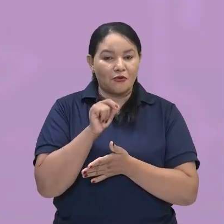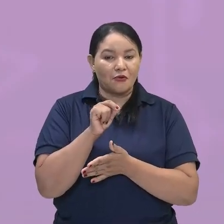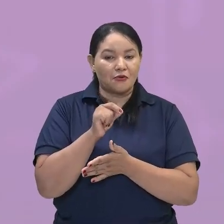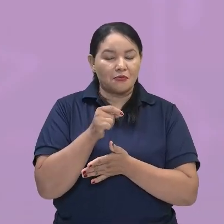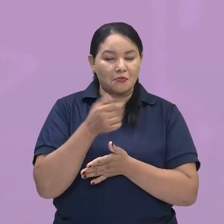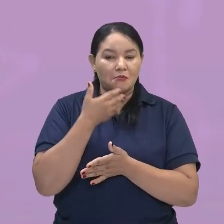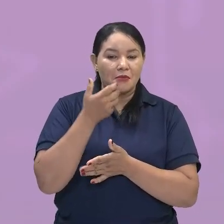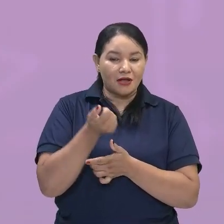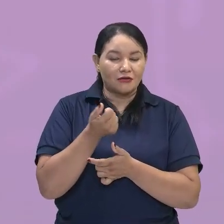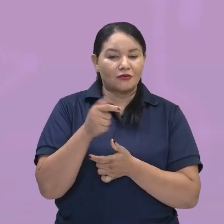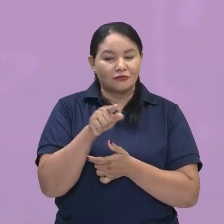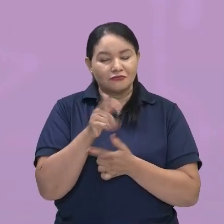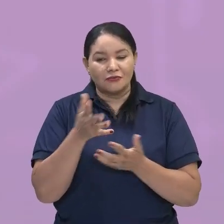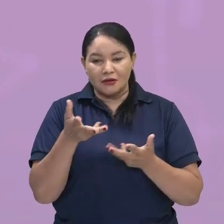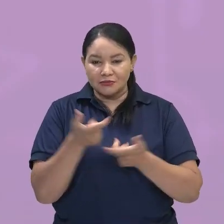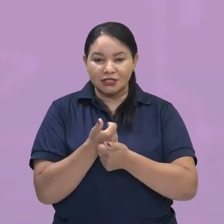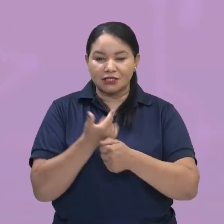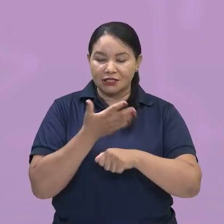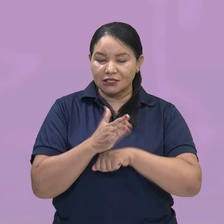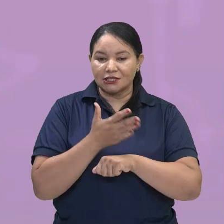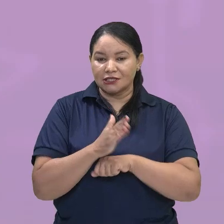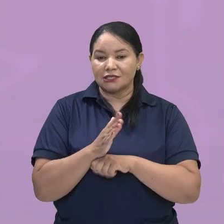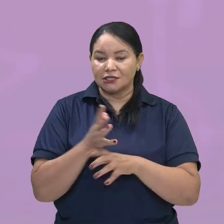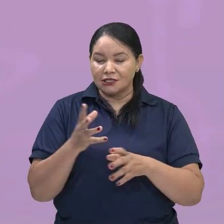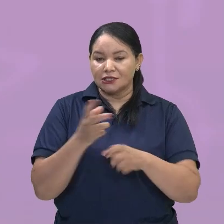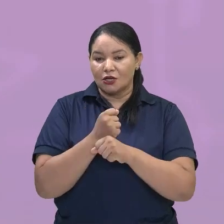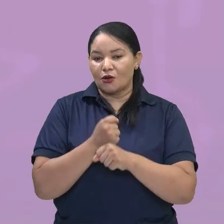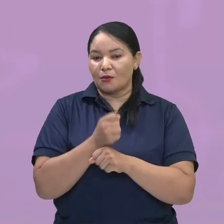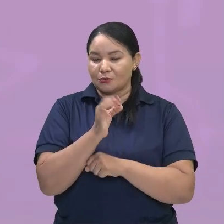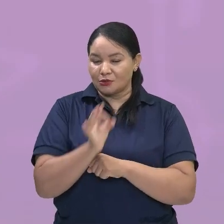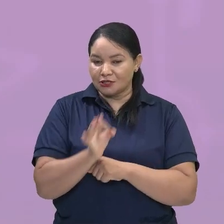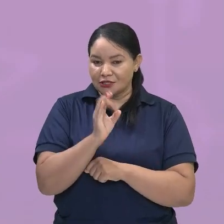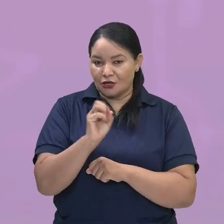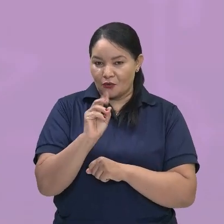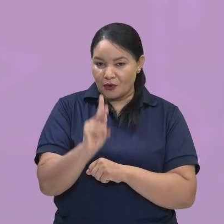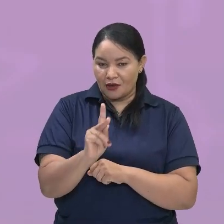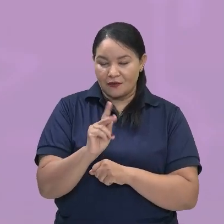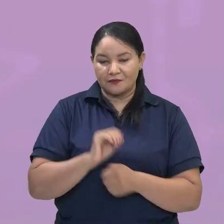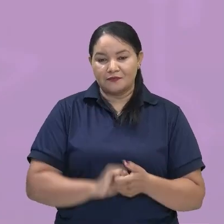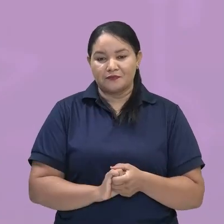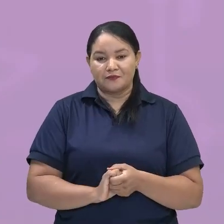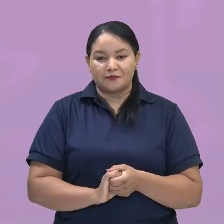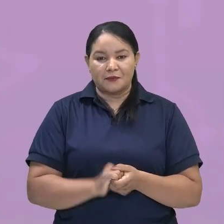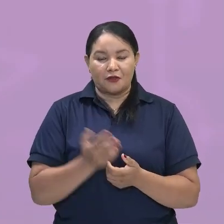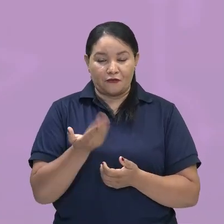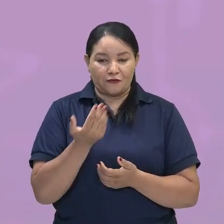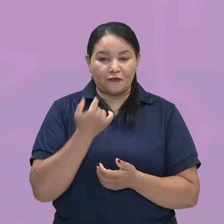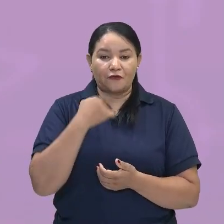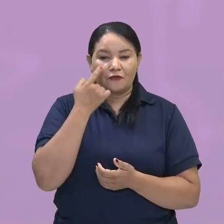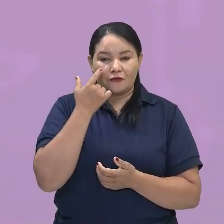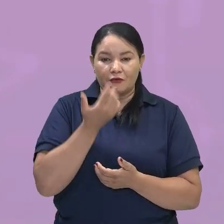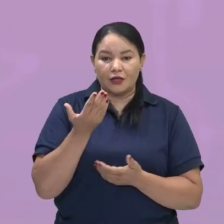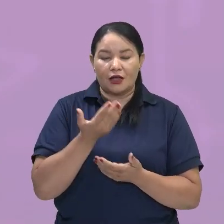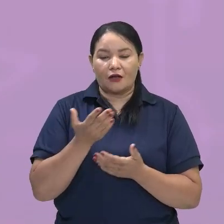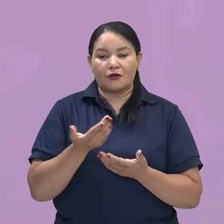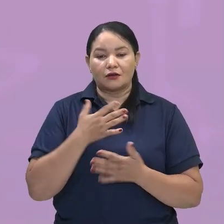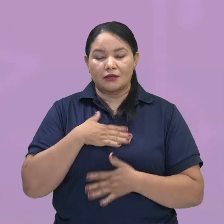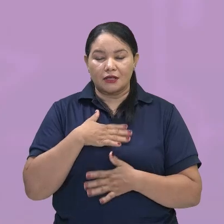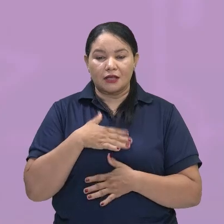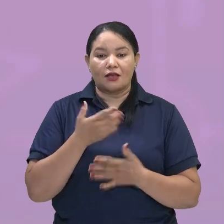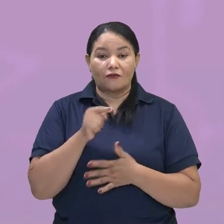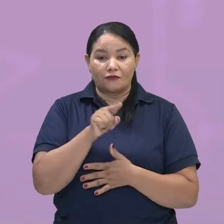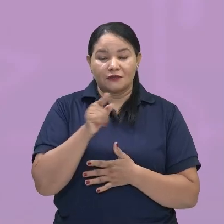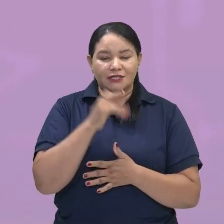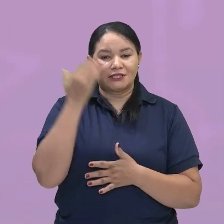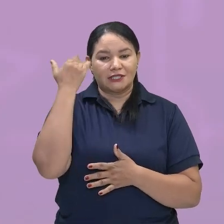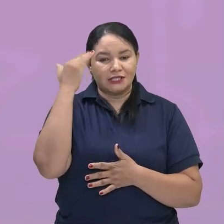mais à vontade na hora de fazer o cálculo de porcentagem, tá bom? Então, vem comigo aqui, ó, então vamos fazer aqui com calma, para que você entenda direitinho